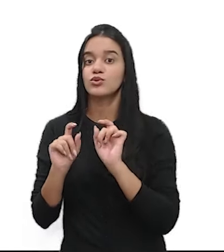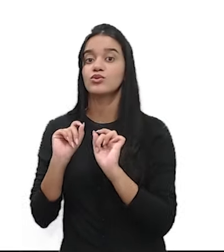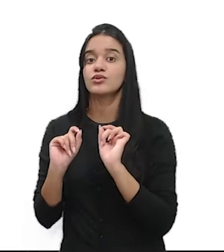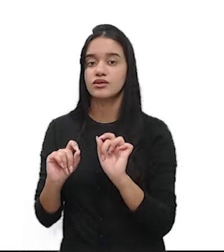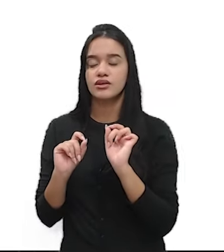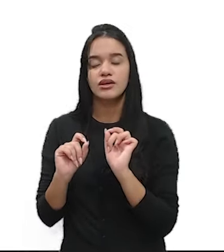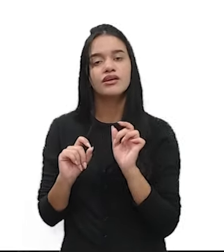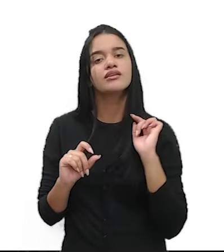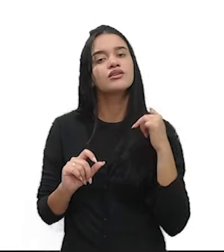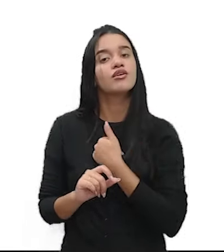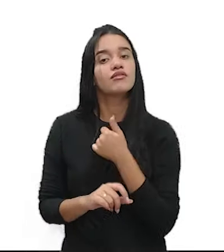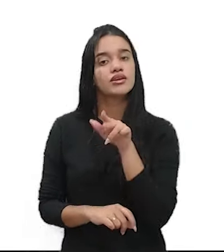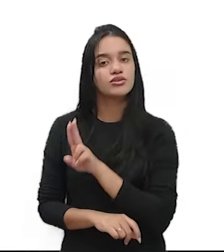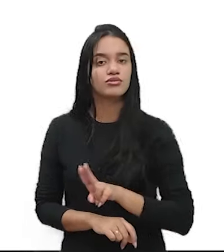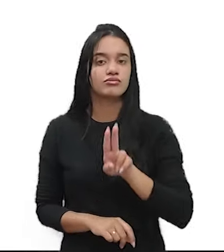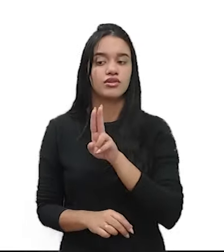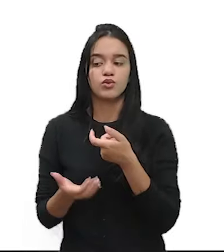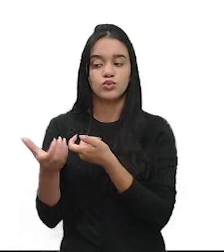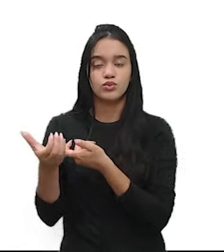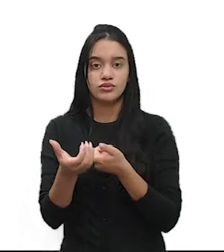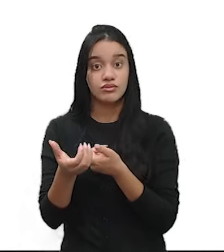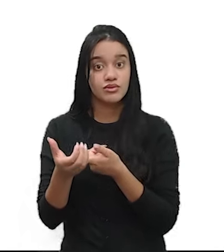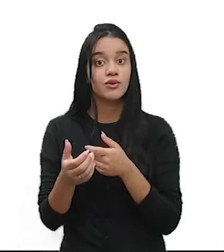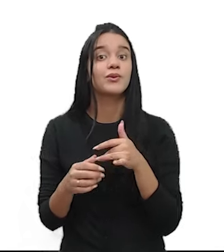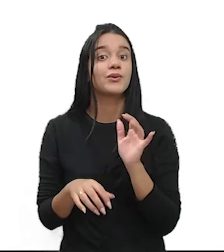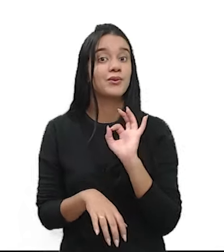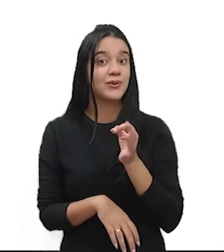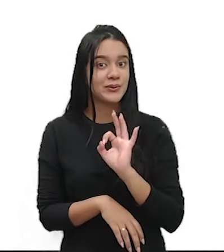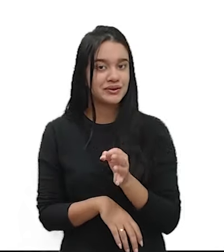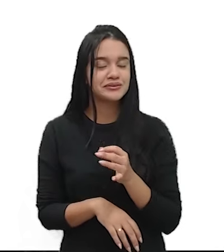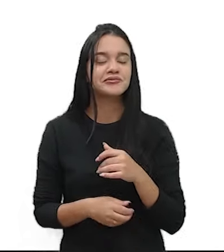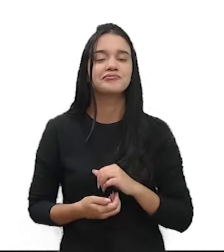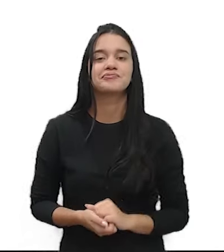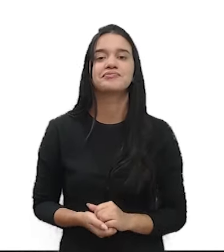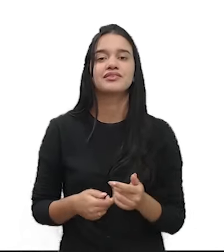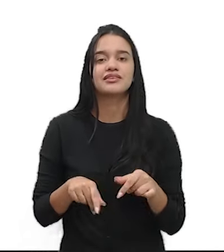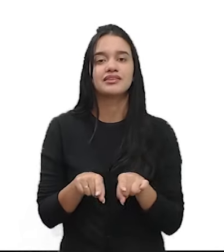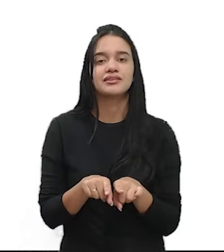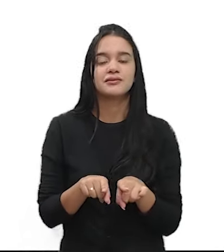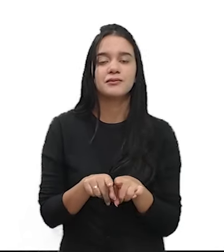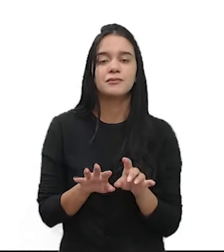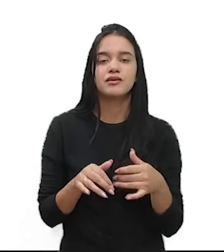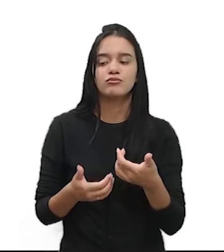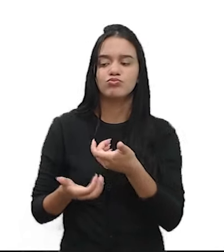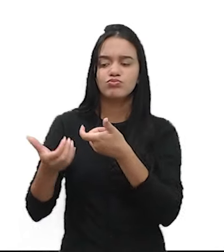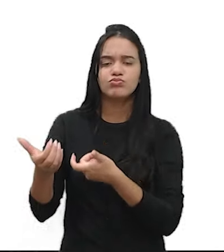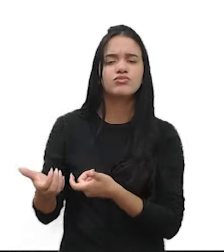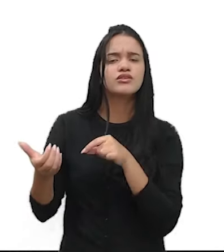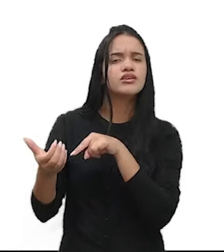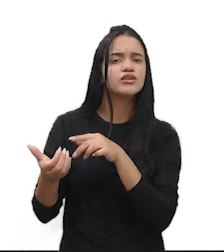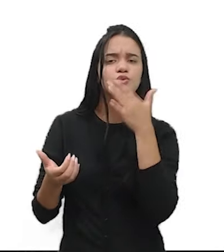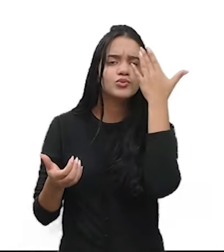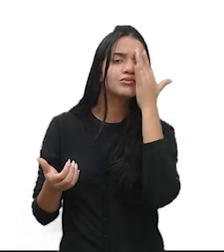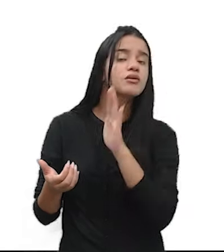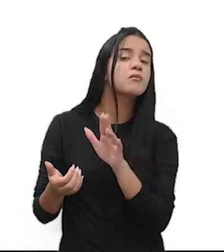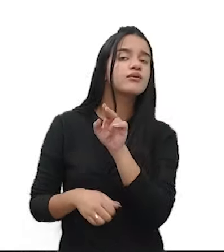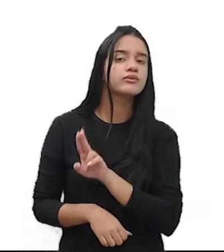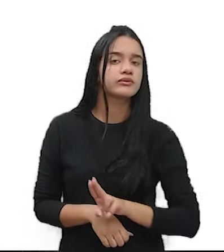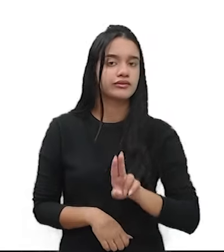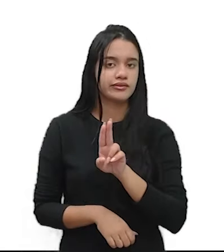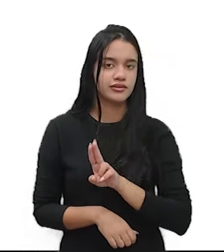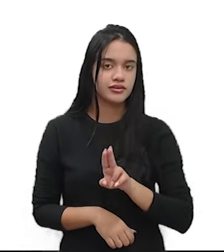daí a gente vai utilizar o extintor correto não adianta eu ter em mãos um extintor de incêndio e não saber onde ele vai